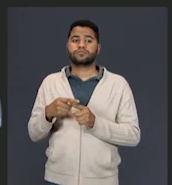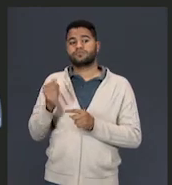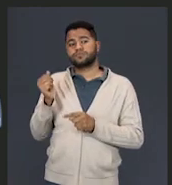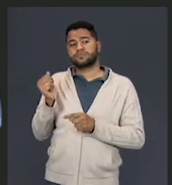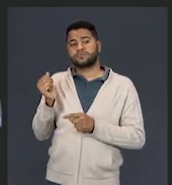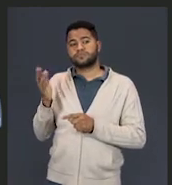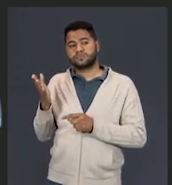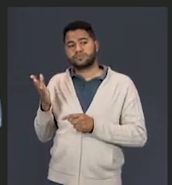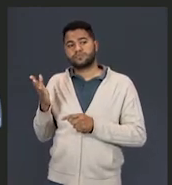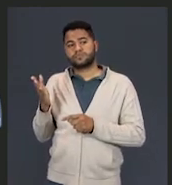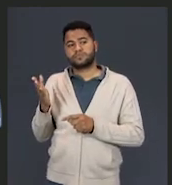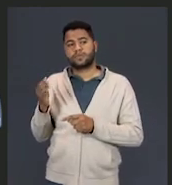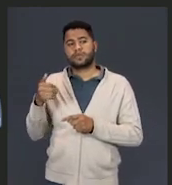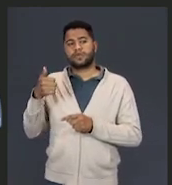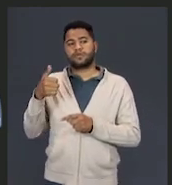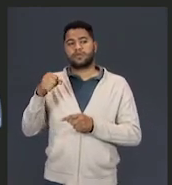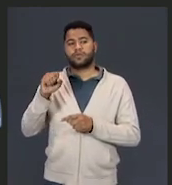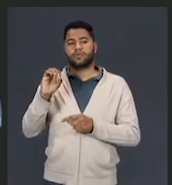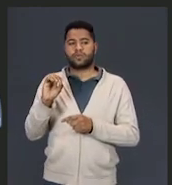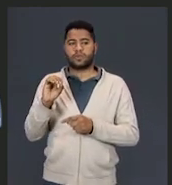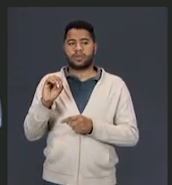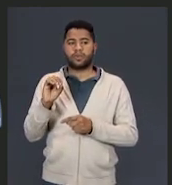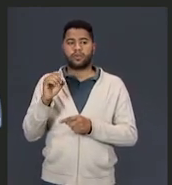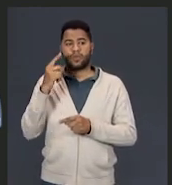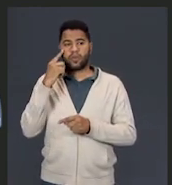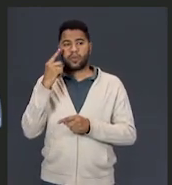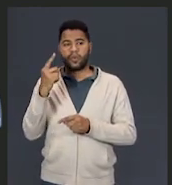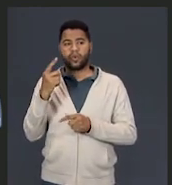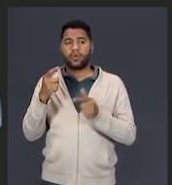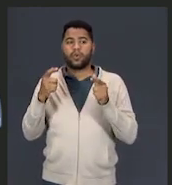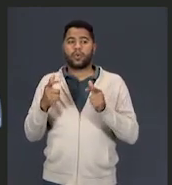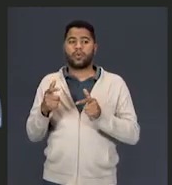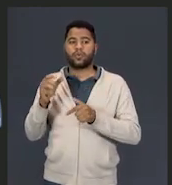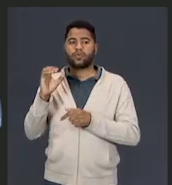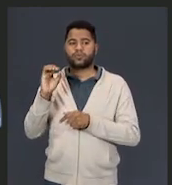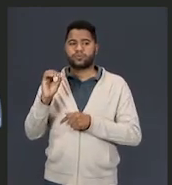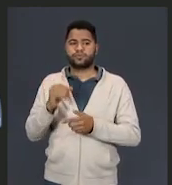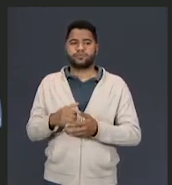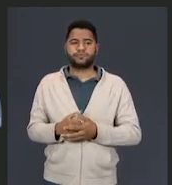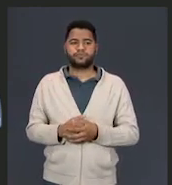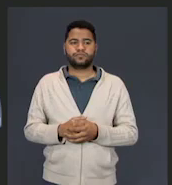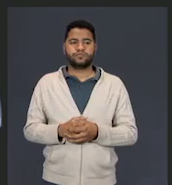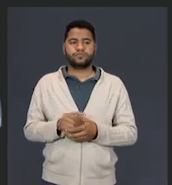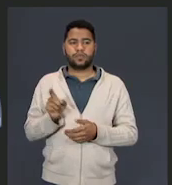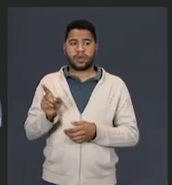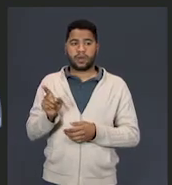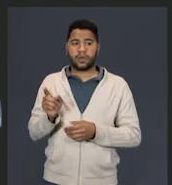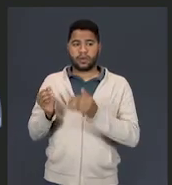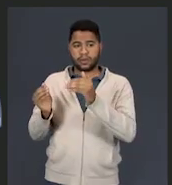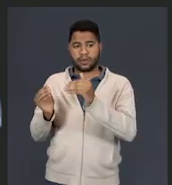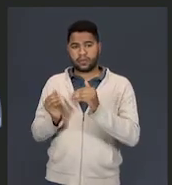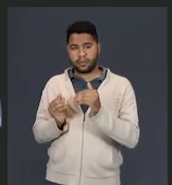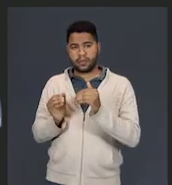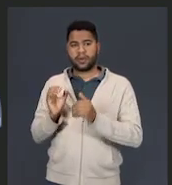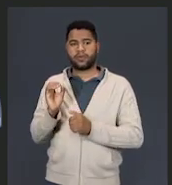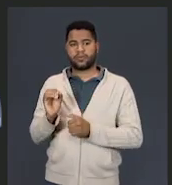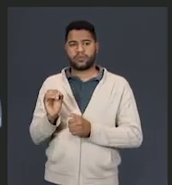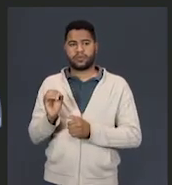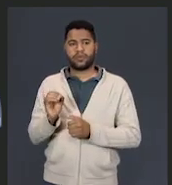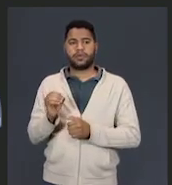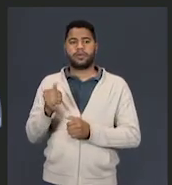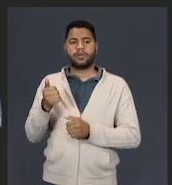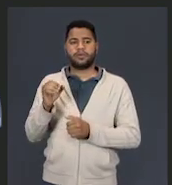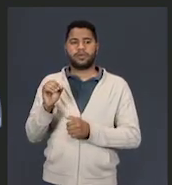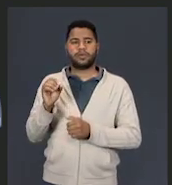fora é 180. Então tem que olhar onde está o zero. Então aqui está o zero. E eu vou 10, 20,